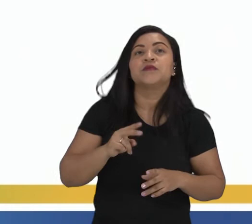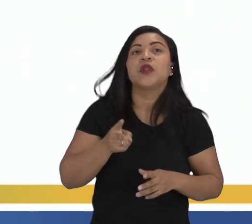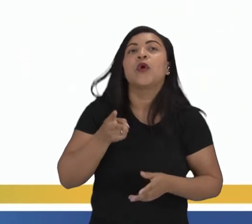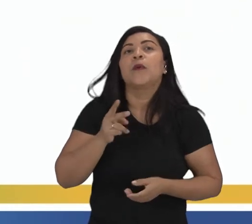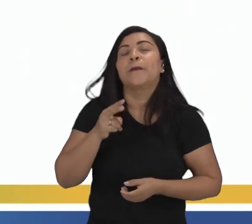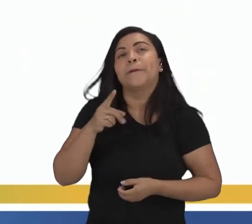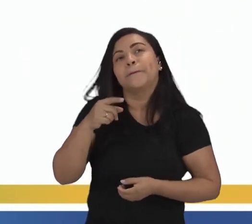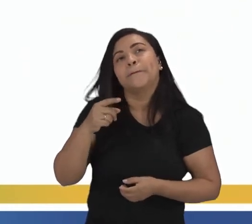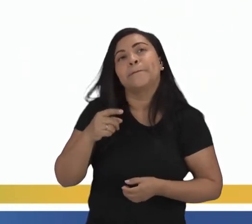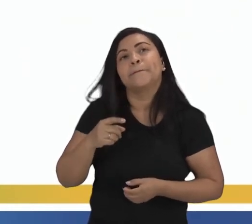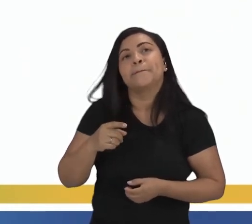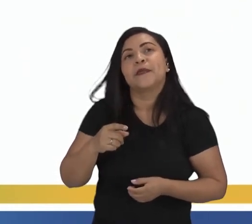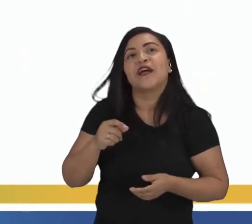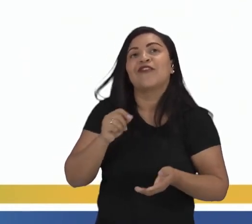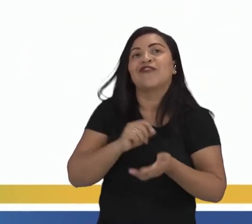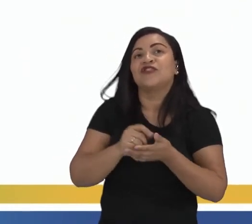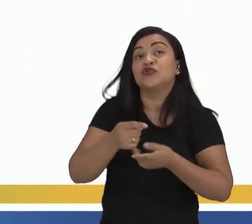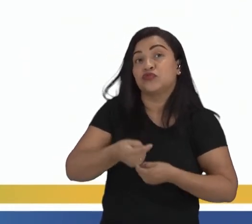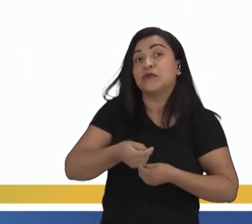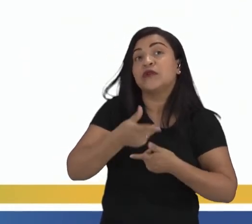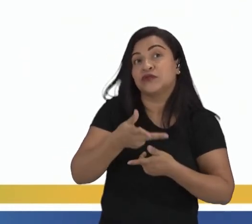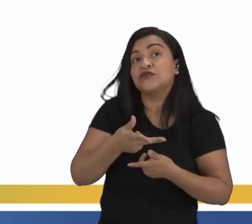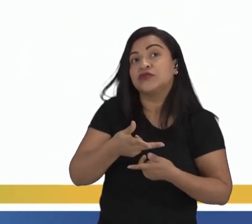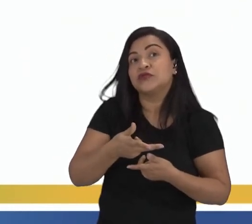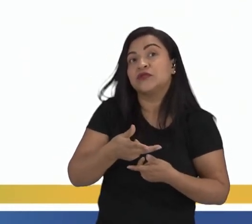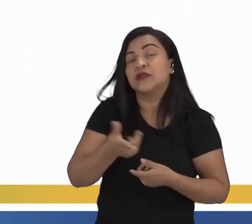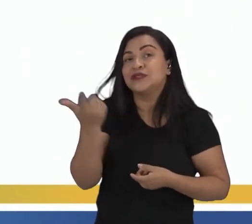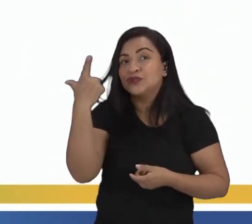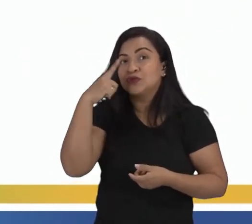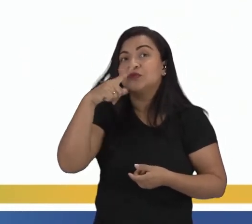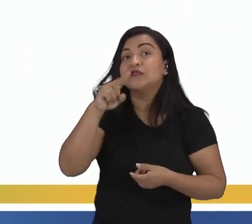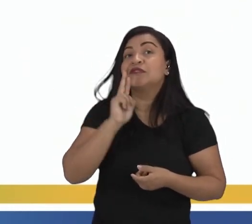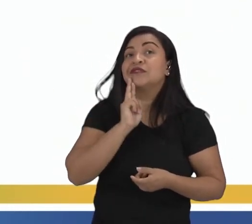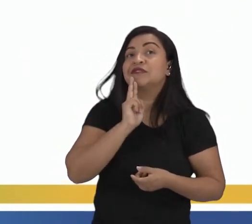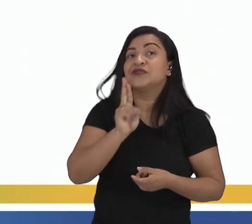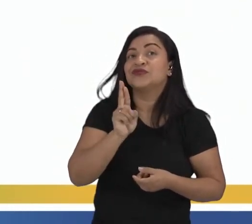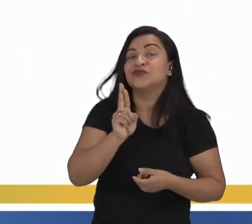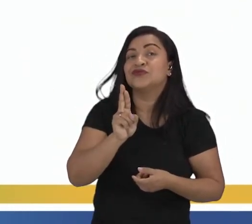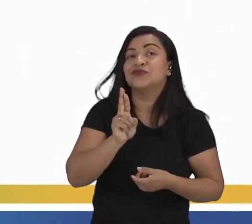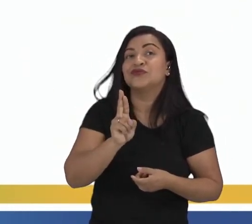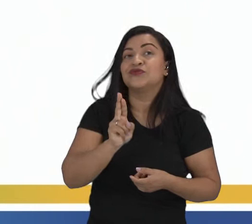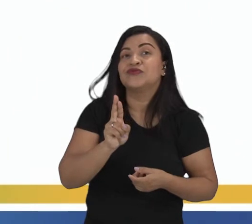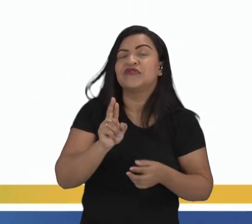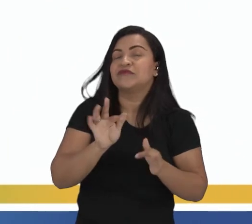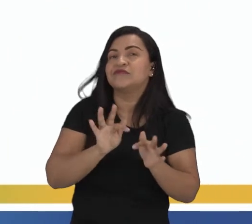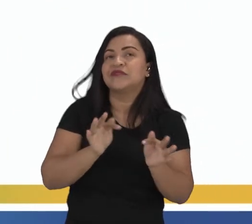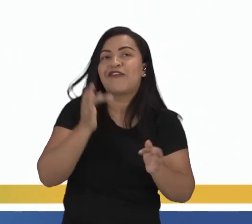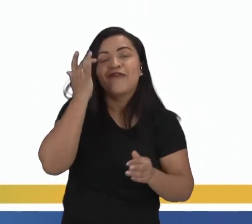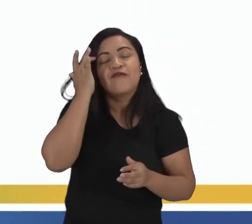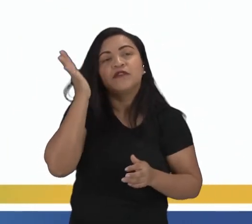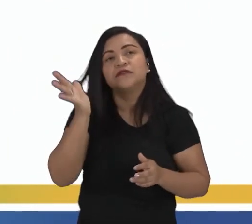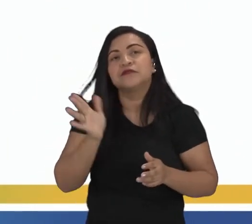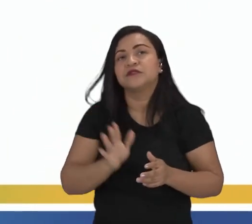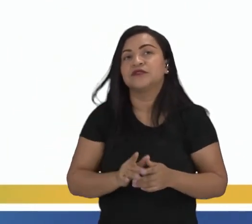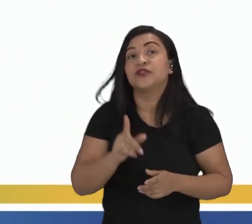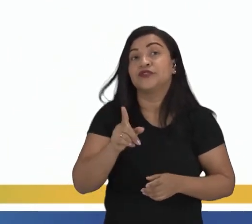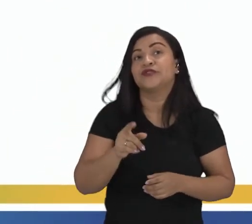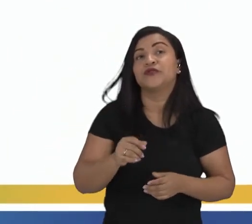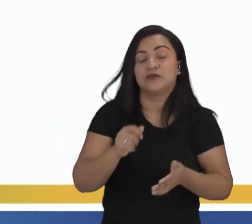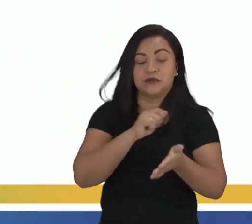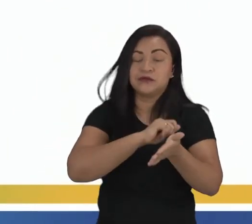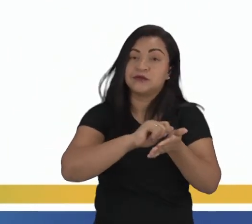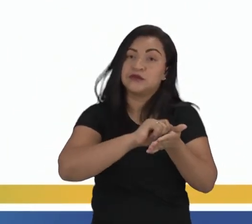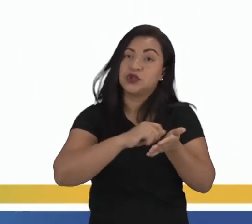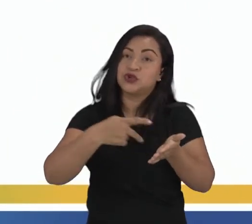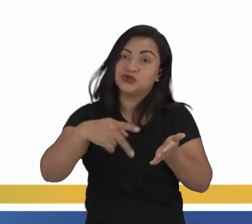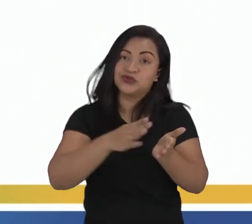táticas apresentadas, conseguiremos resolver o problema sem dificuldades. Então, acompanhe bem e faça o registro em seu